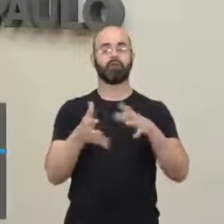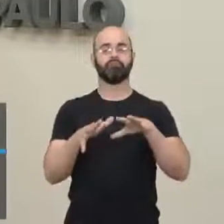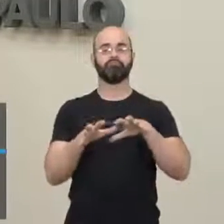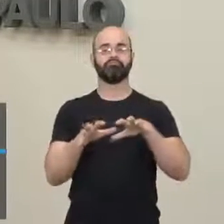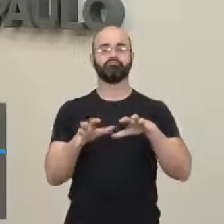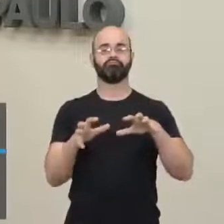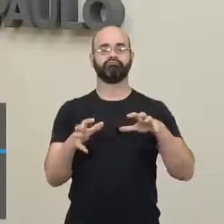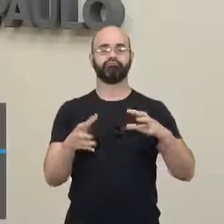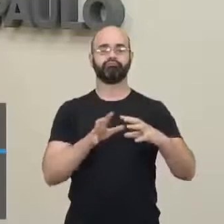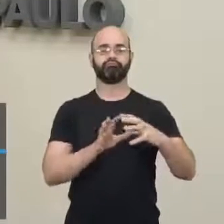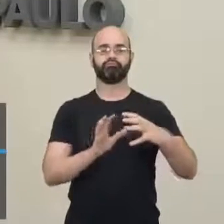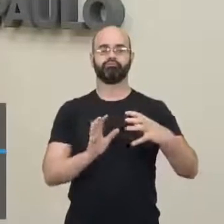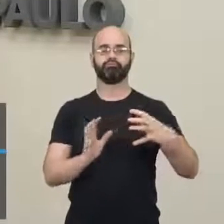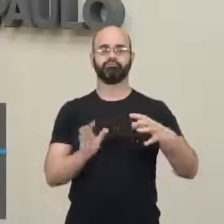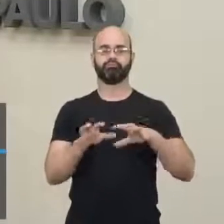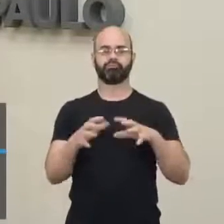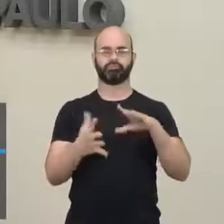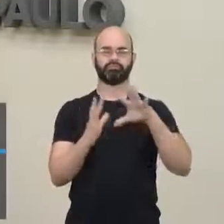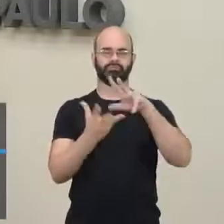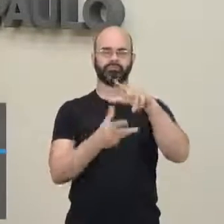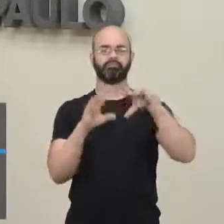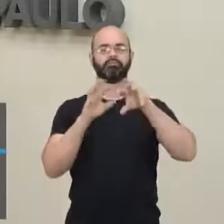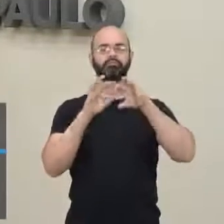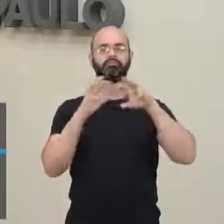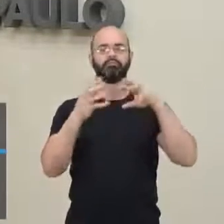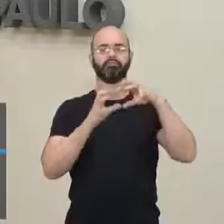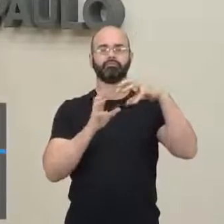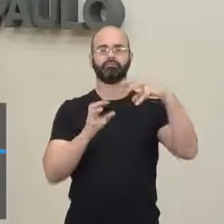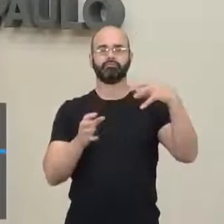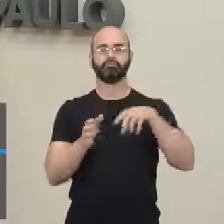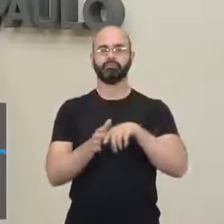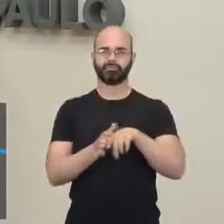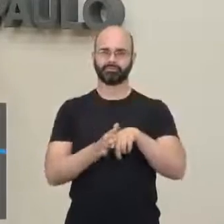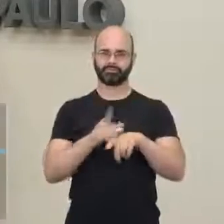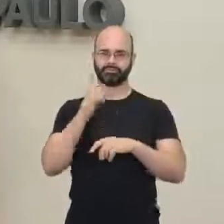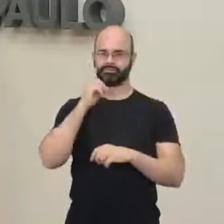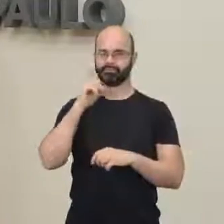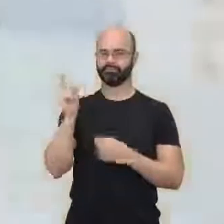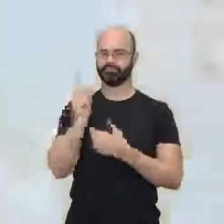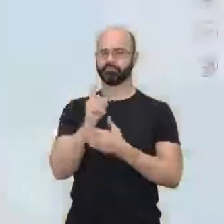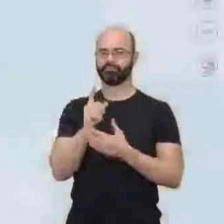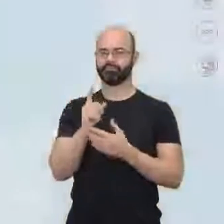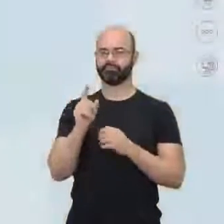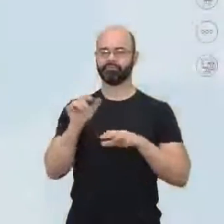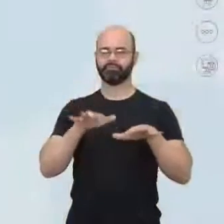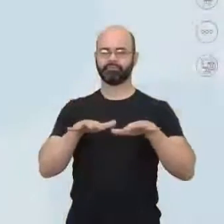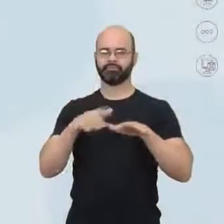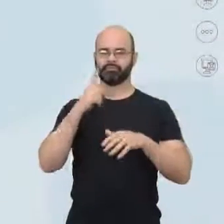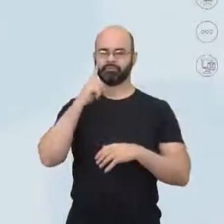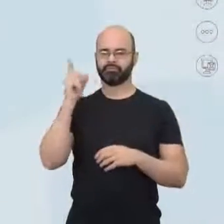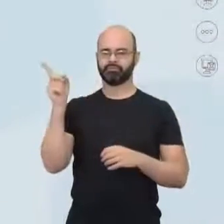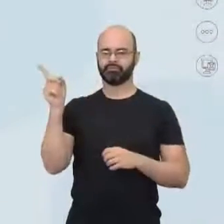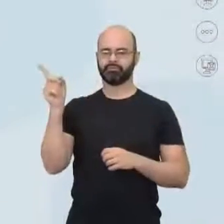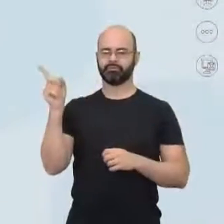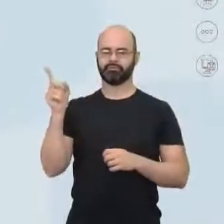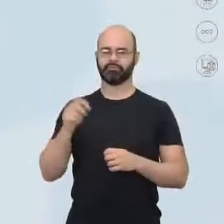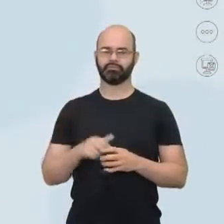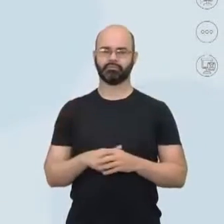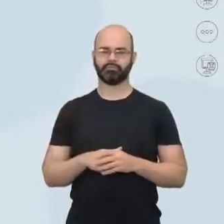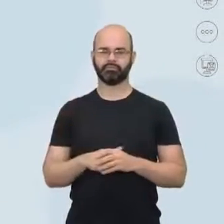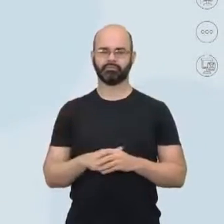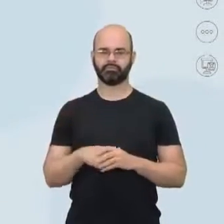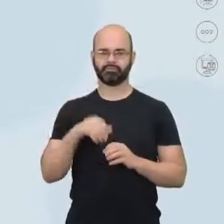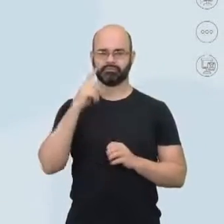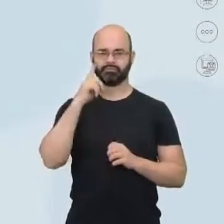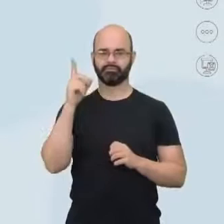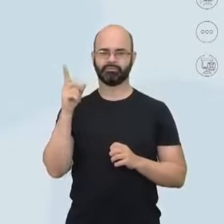algum processo interno do planeta. E aí eu vou mostrar uma animação mostrando essa questão aí da teoria da deriva dos continentes. Está vendo lá,